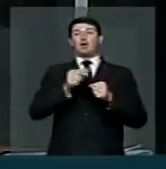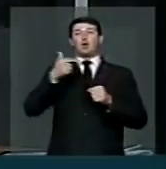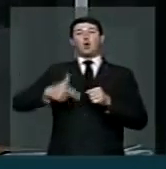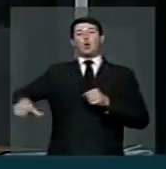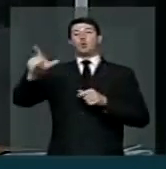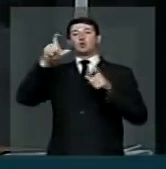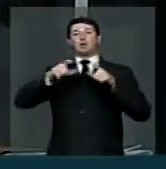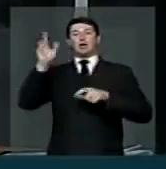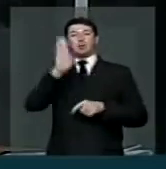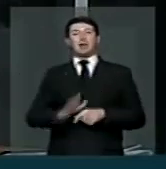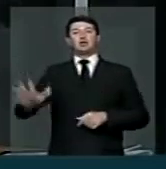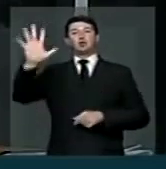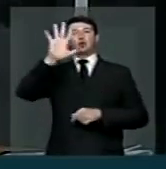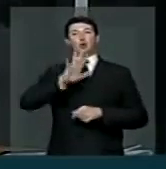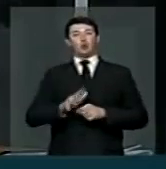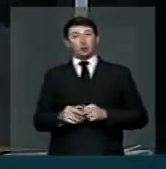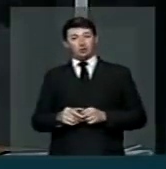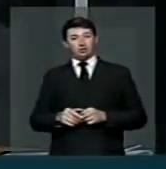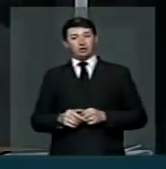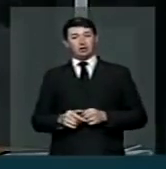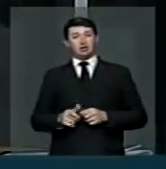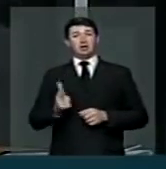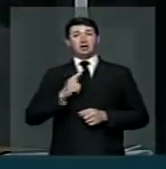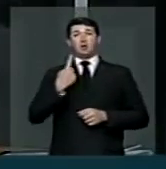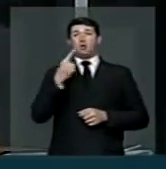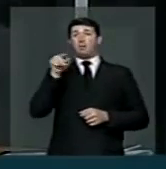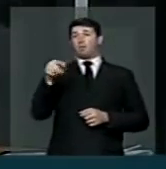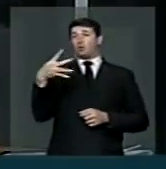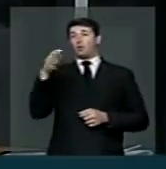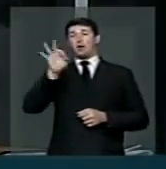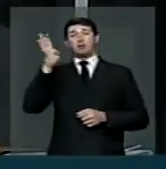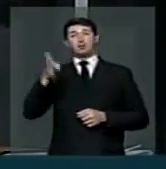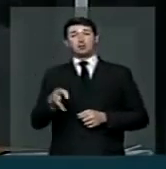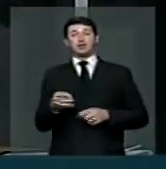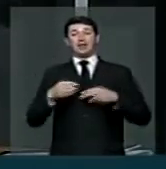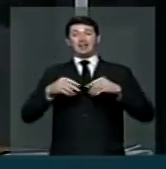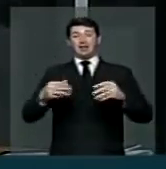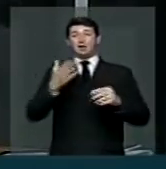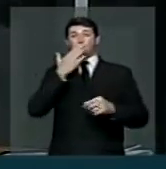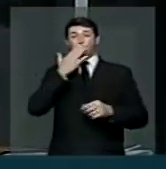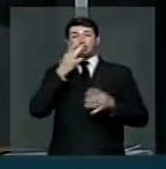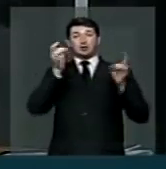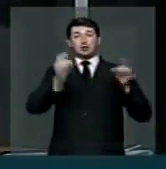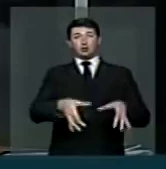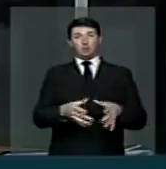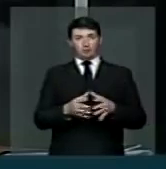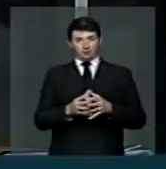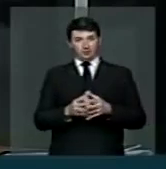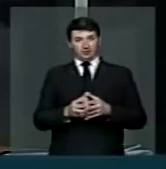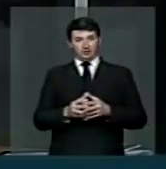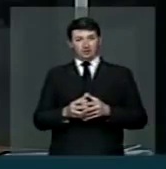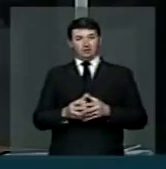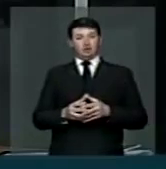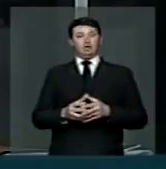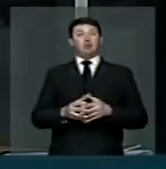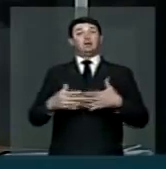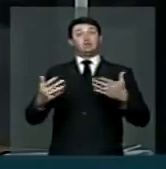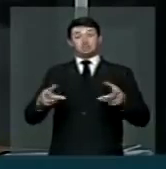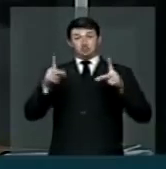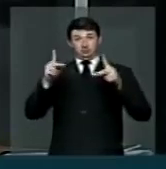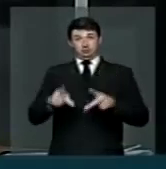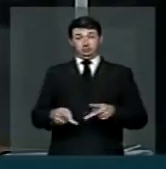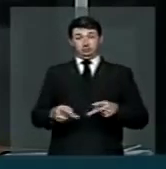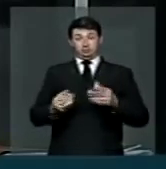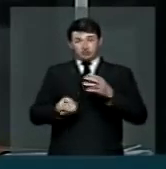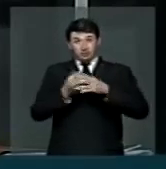do país, onde está apenas 1,4% da área de terras indígenas, tendo sido as populações